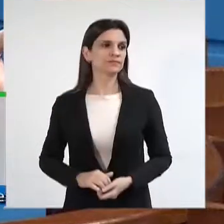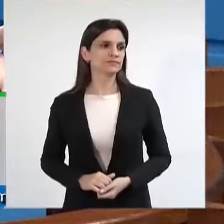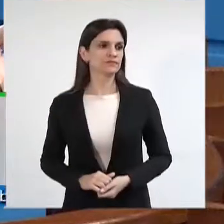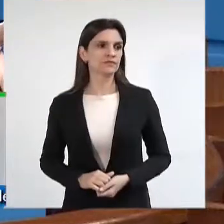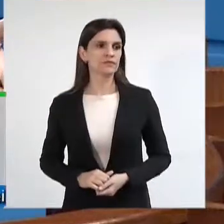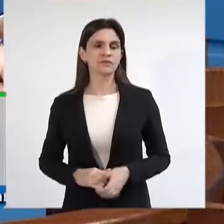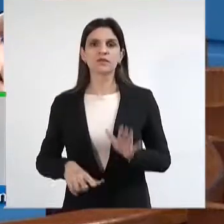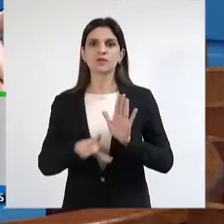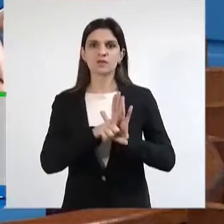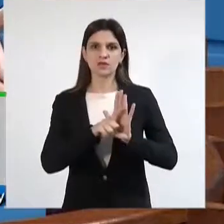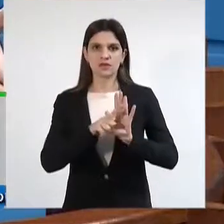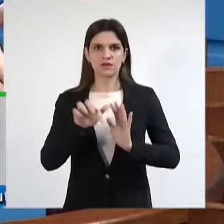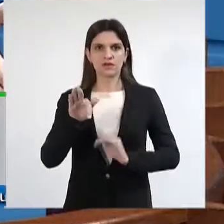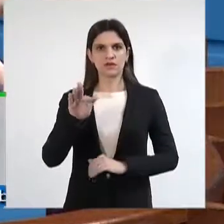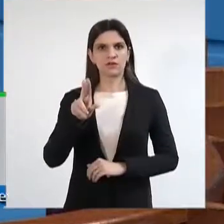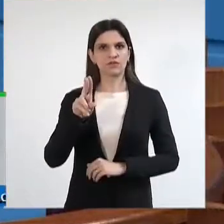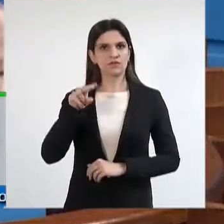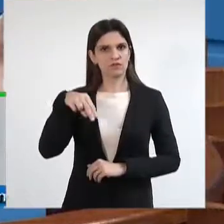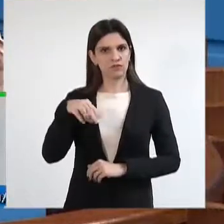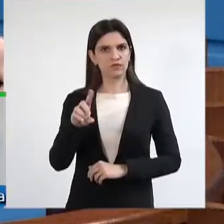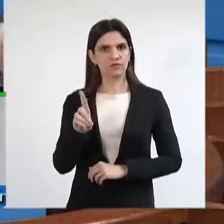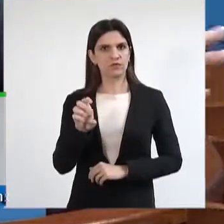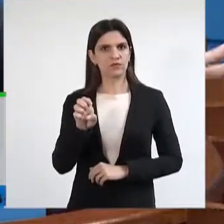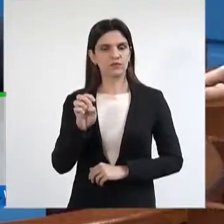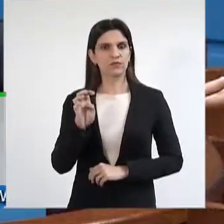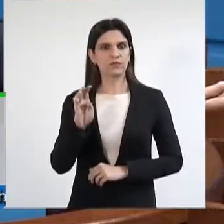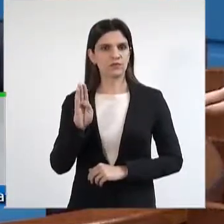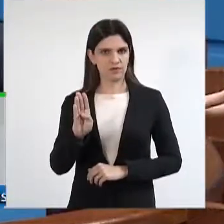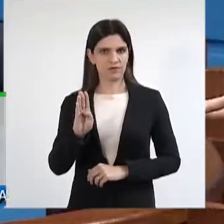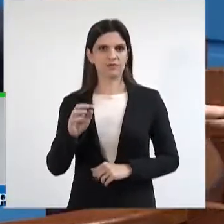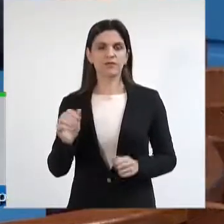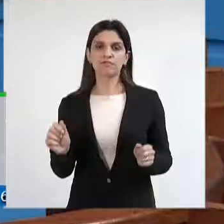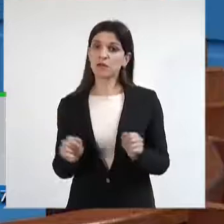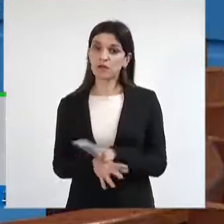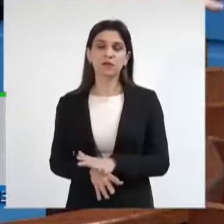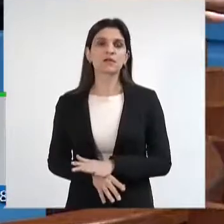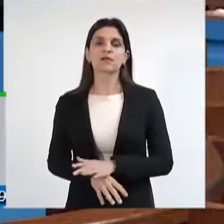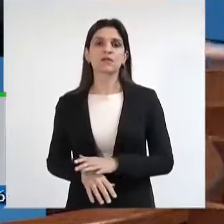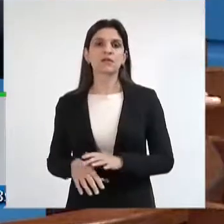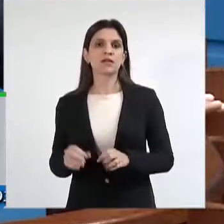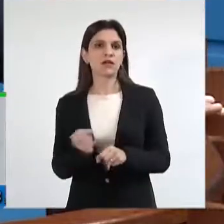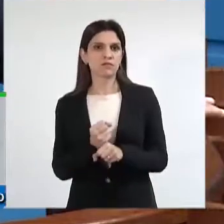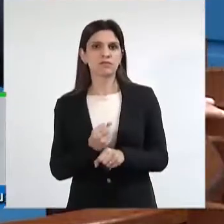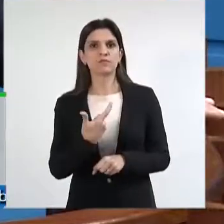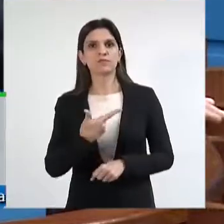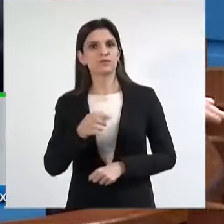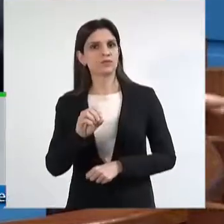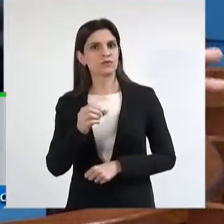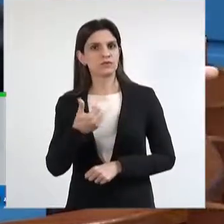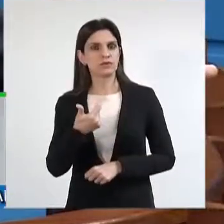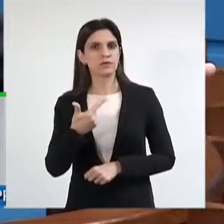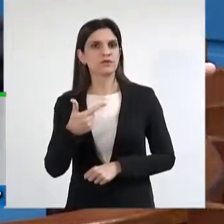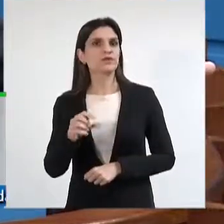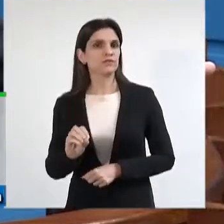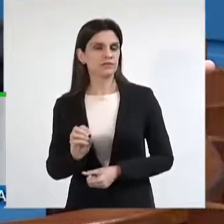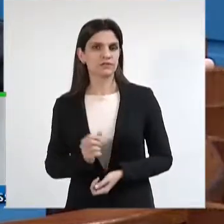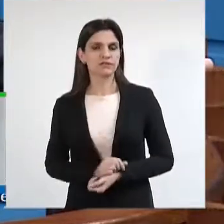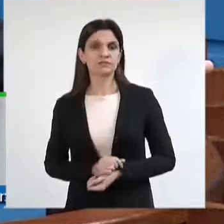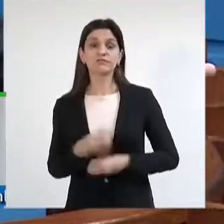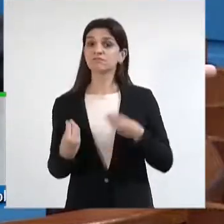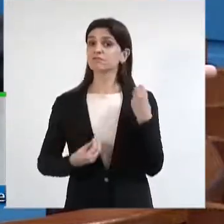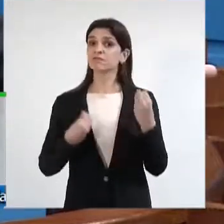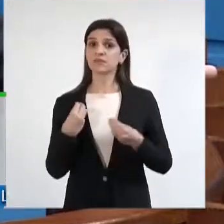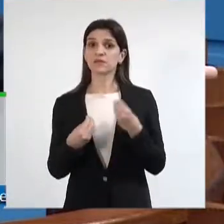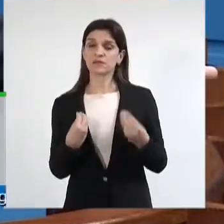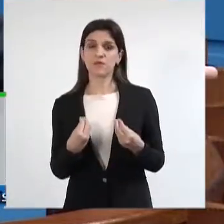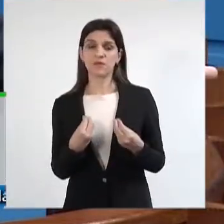do Fundeb, ela expira o ano que vem, 2020. Não tem Fundeb, acaba. E aí, qual que vai ser a